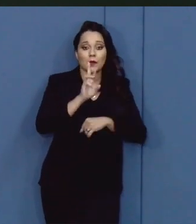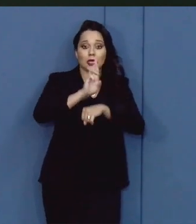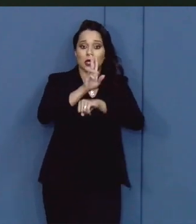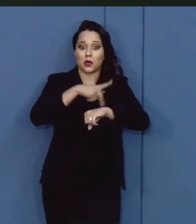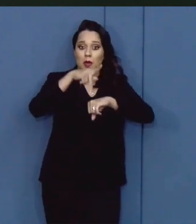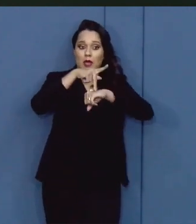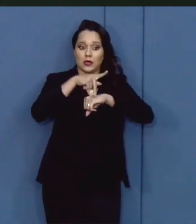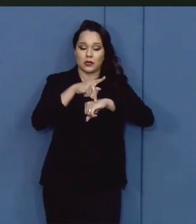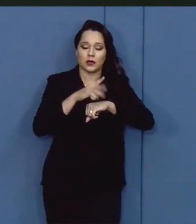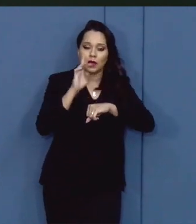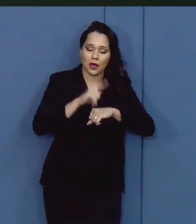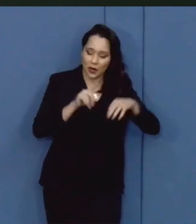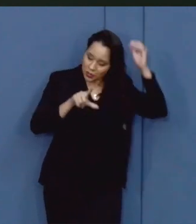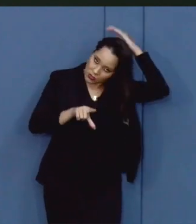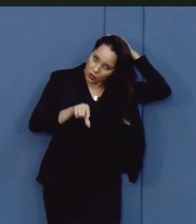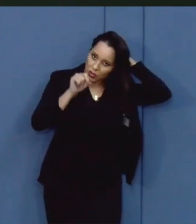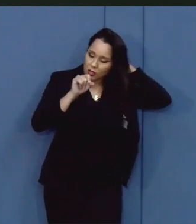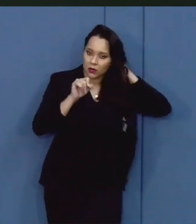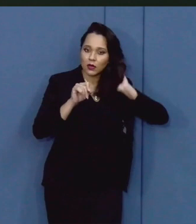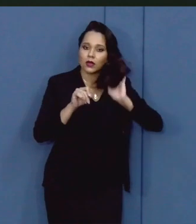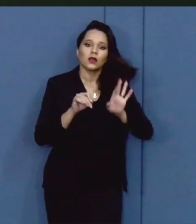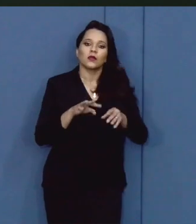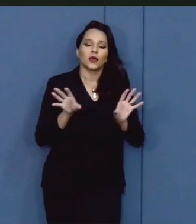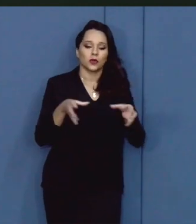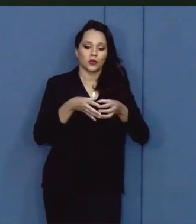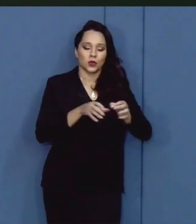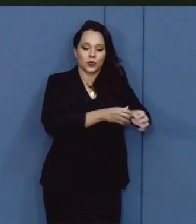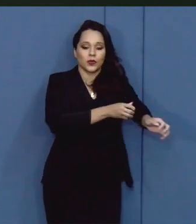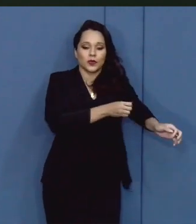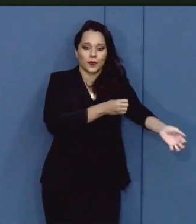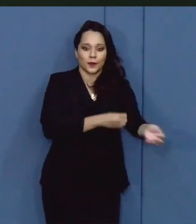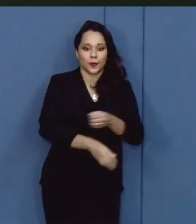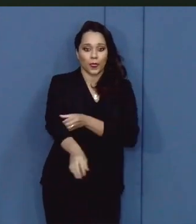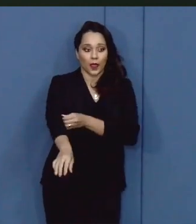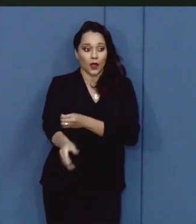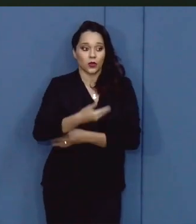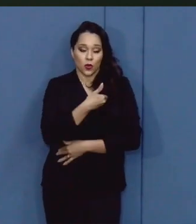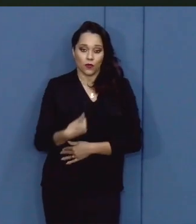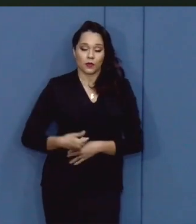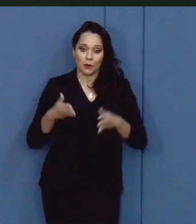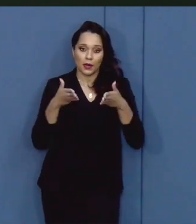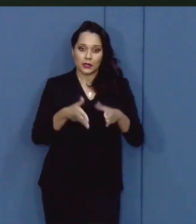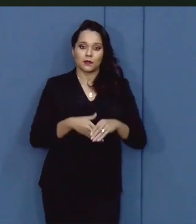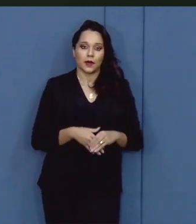país, ela é indicada pelos órgãos, né, governamentais para fazer parte